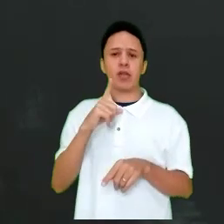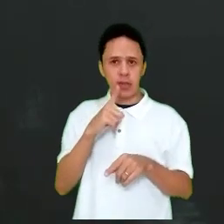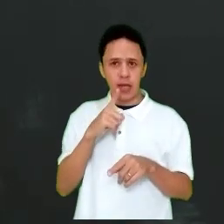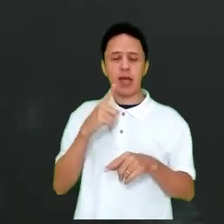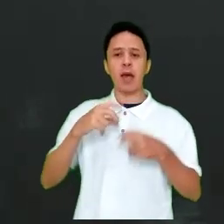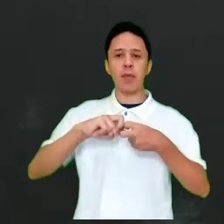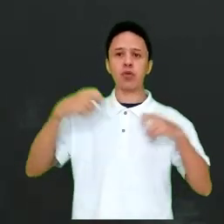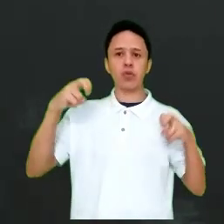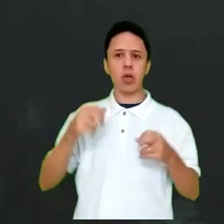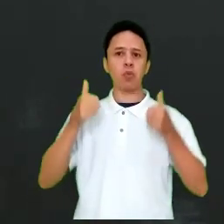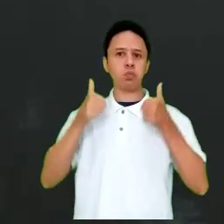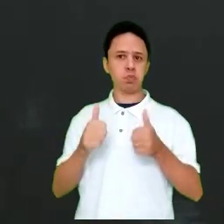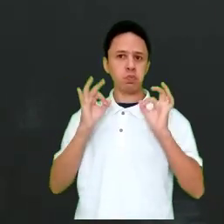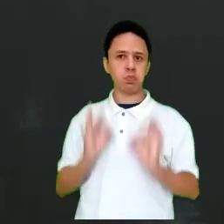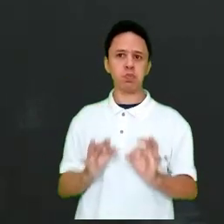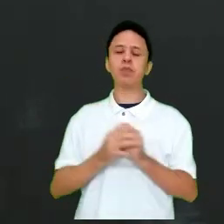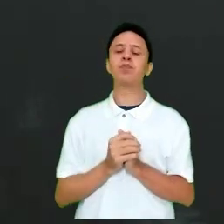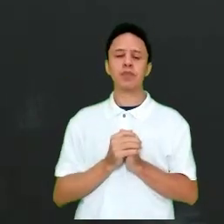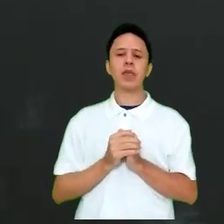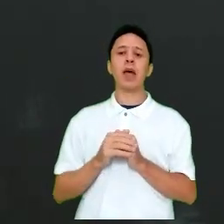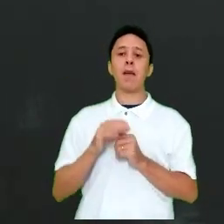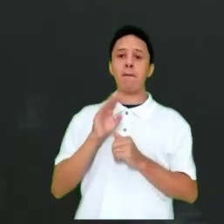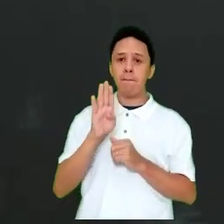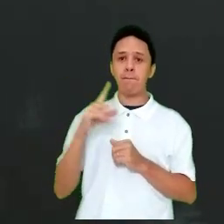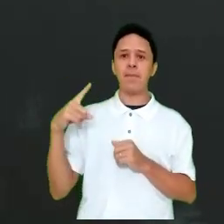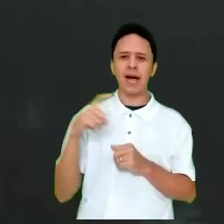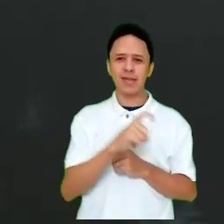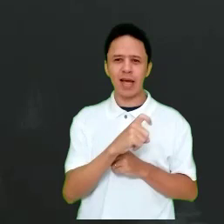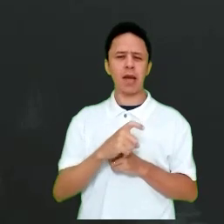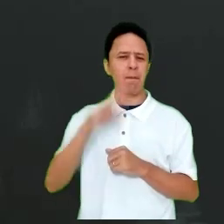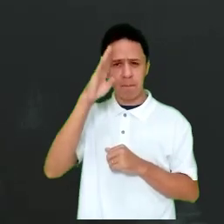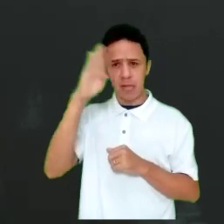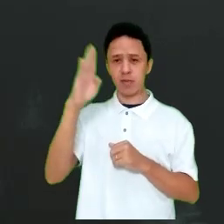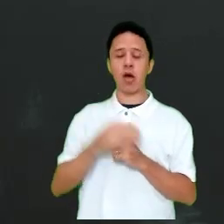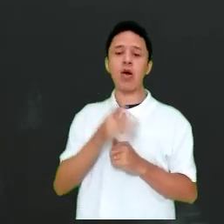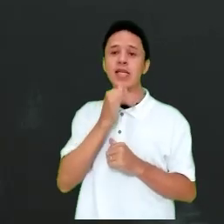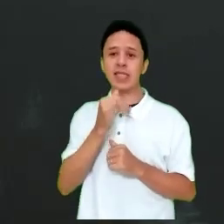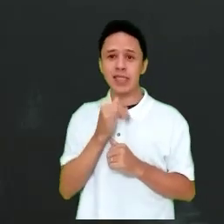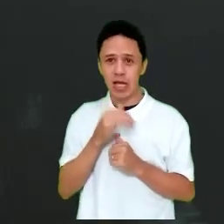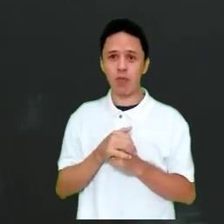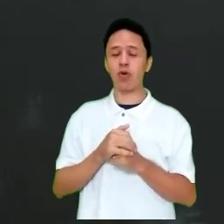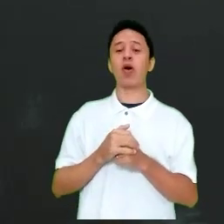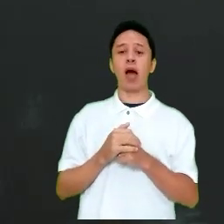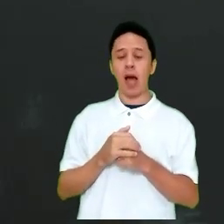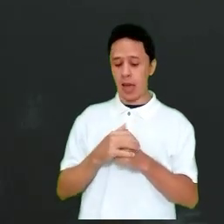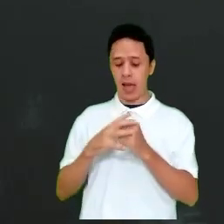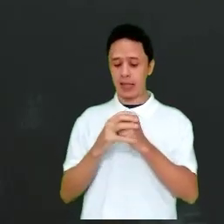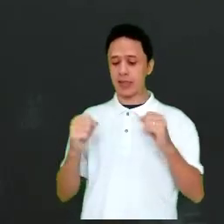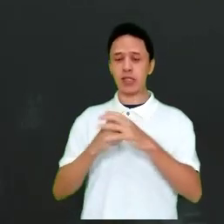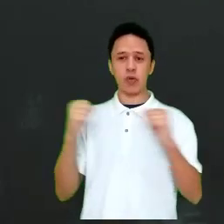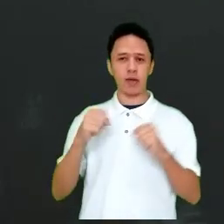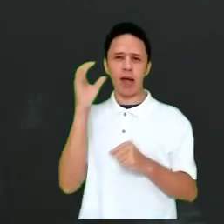ali uma reprodução efetiva. Bactérias aí são as rainhas, os exemplares mais populares de reprodução